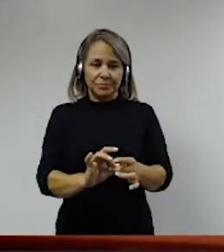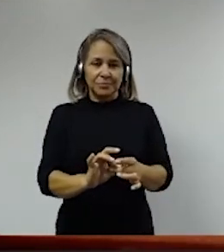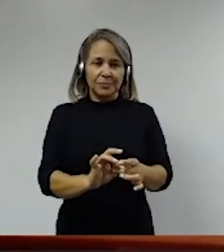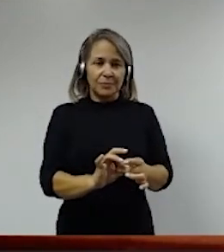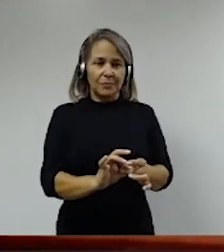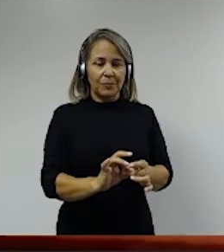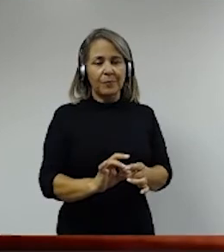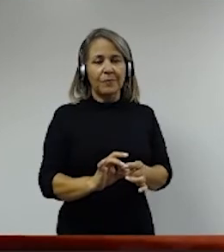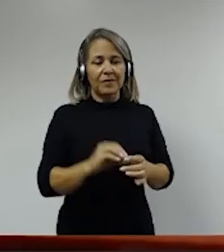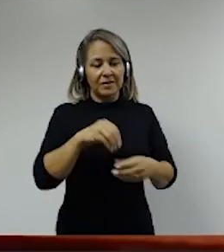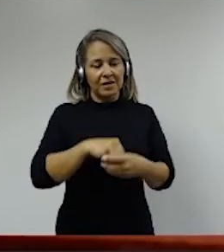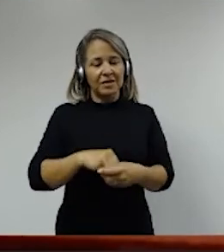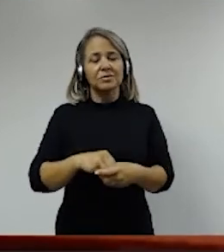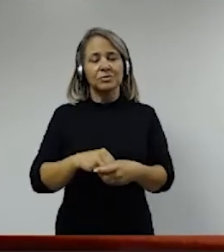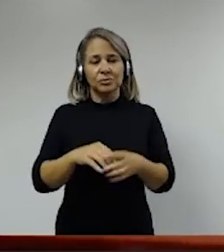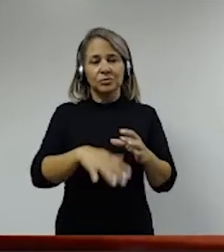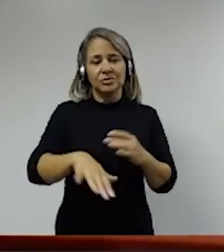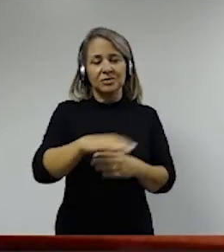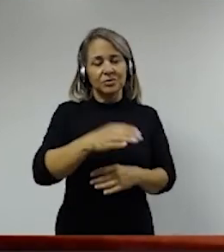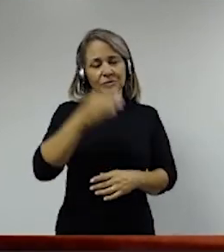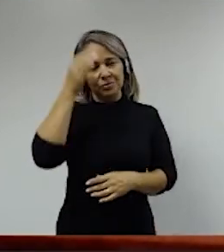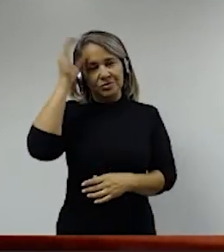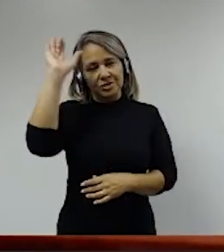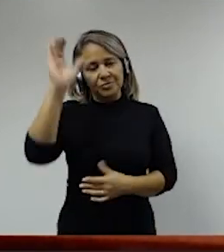do setor cultural, sem dúvida nenhuma.